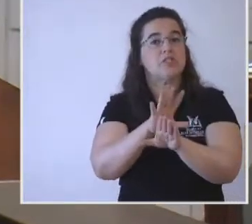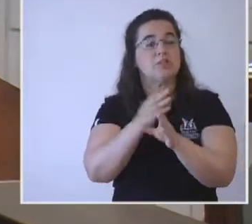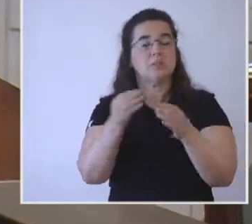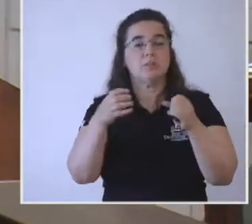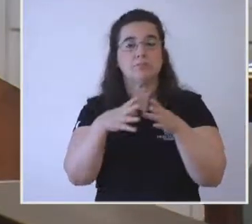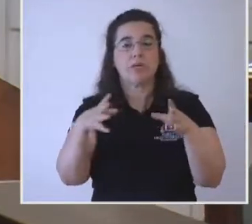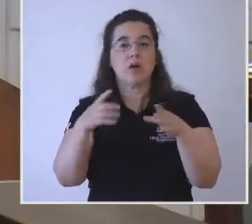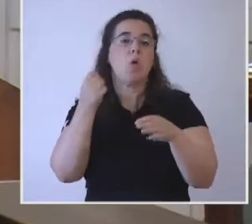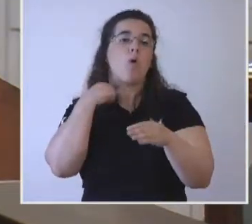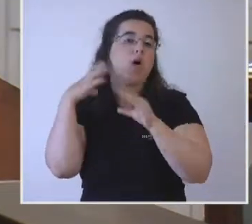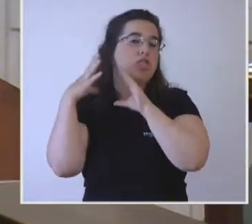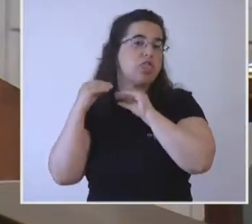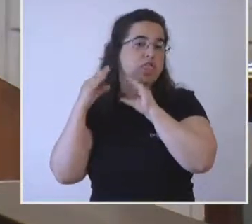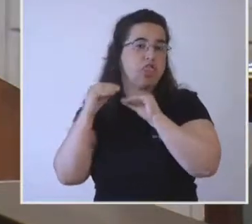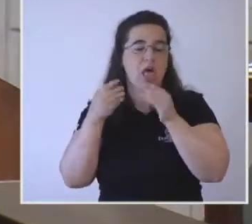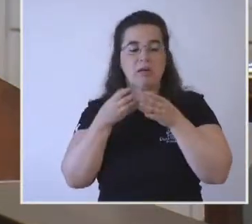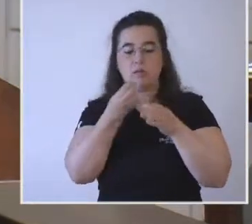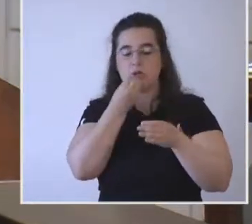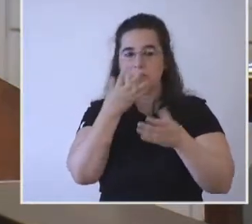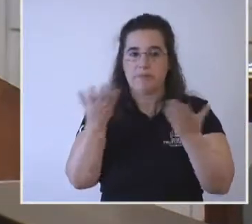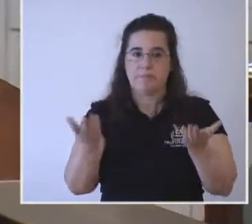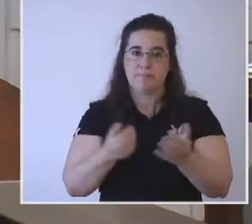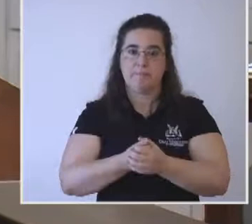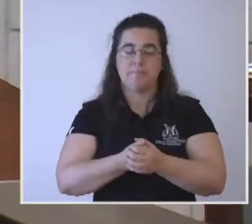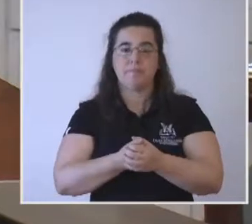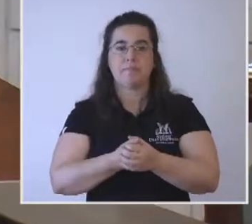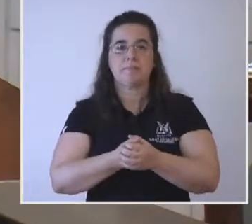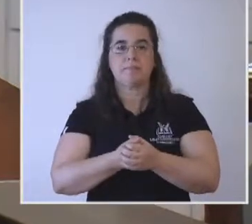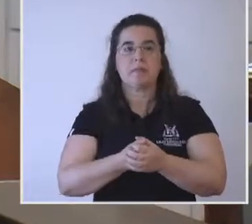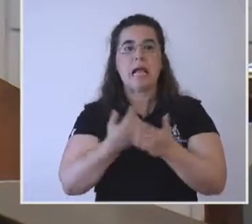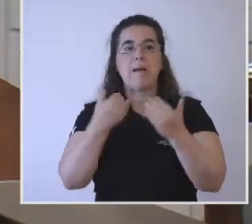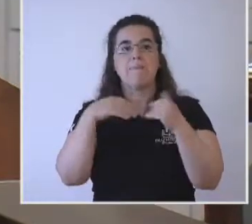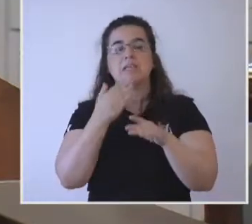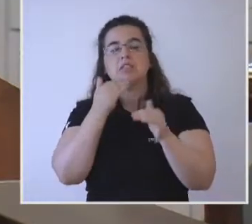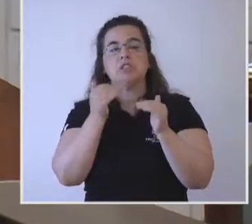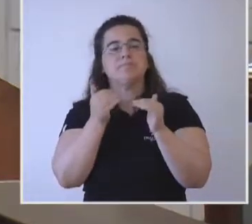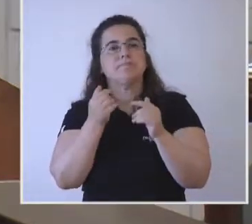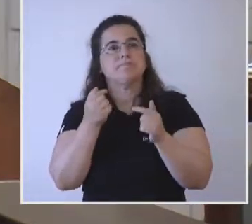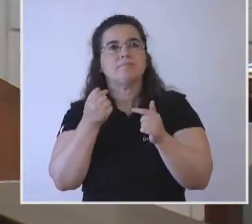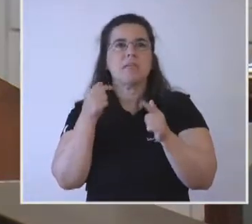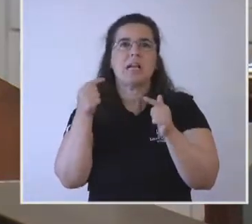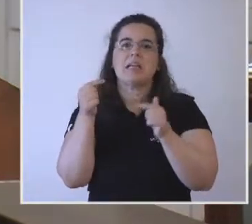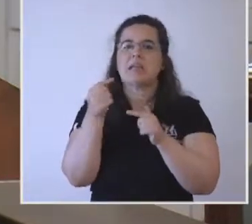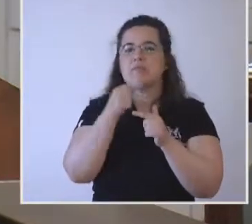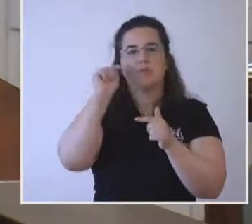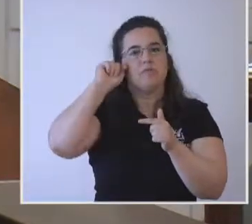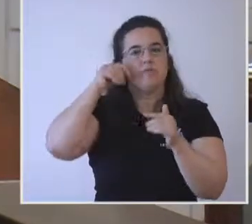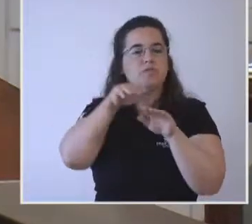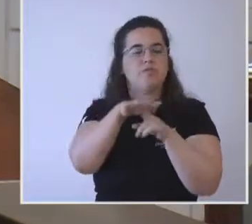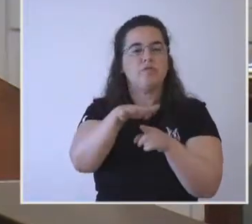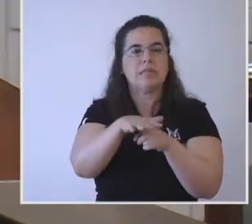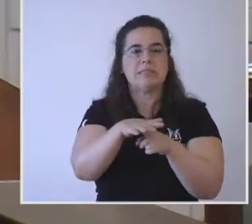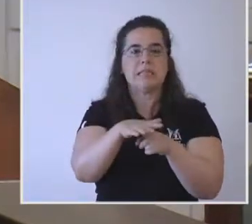quantidade de gordura que as pessoas comem também. Mas menor incidência para mim, claramente, nos